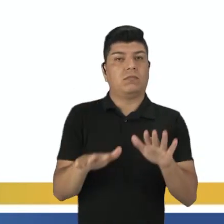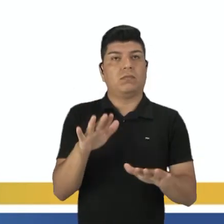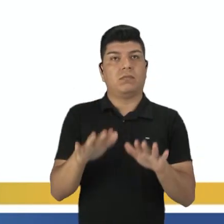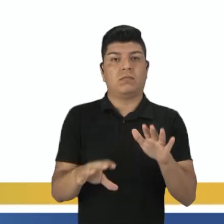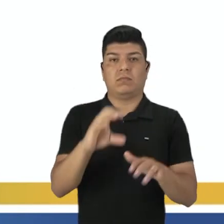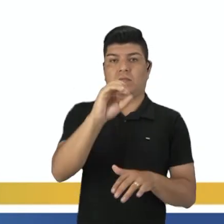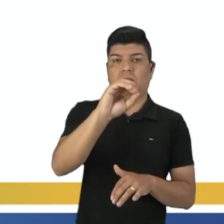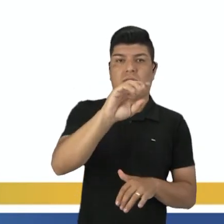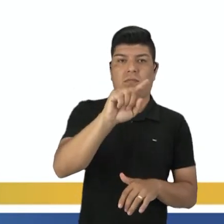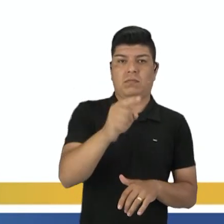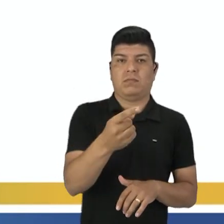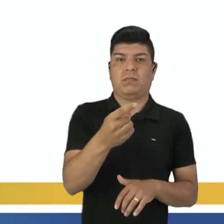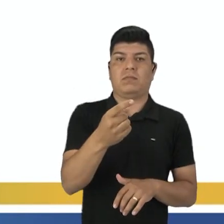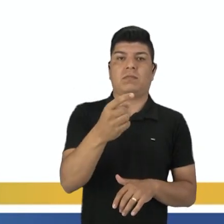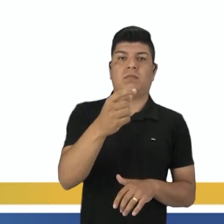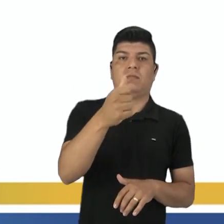aproximadamente